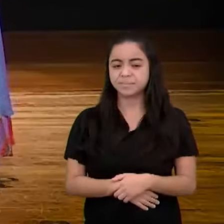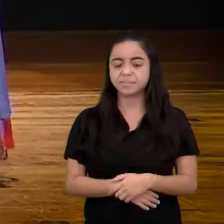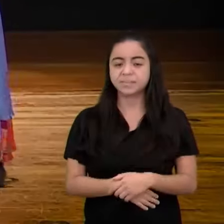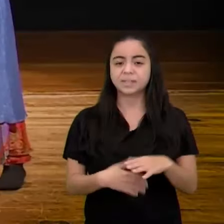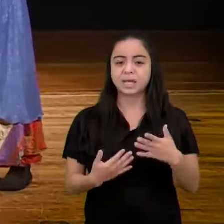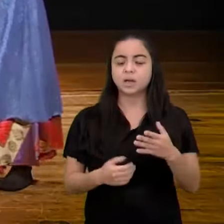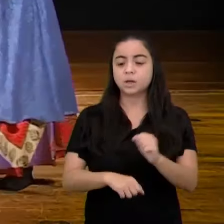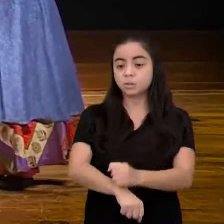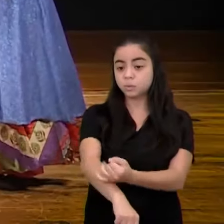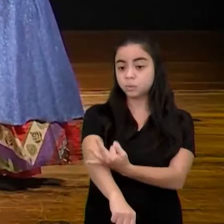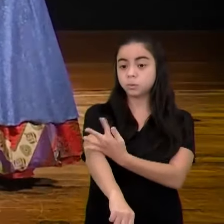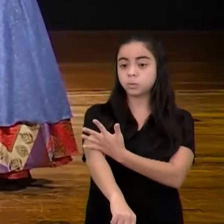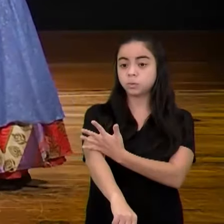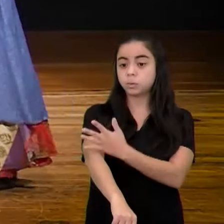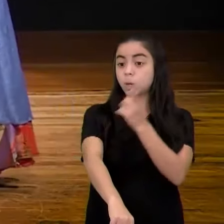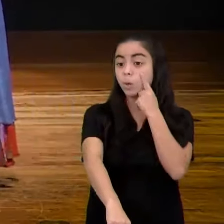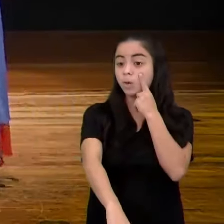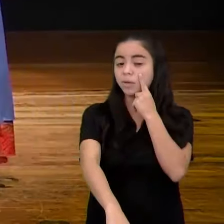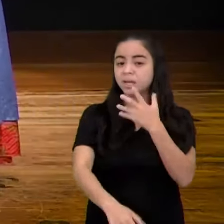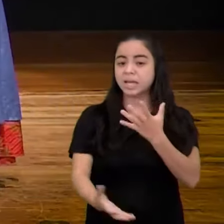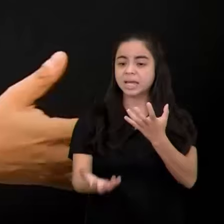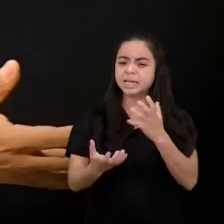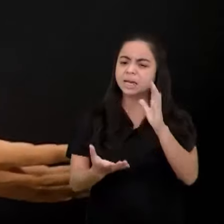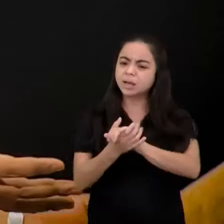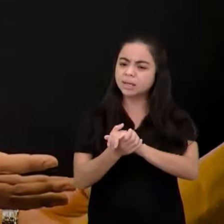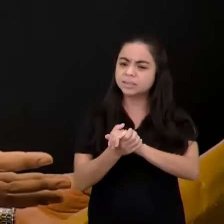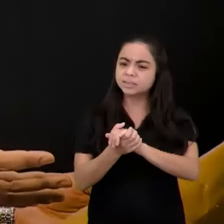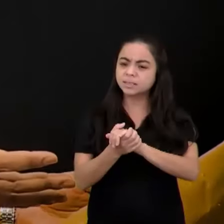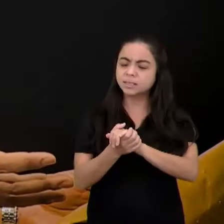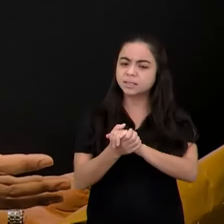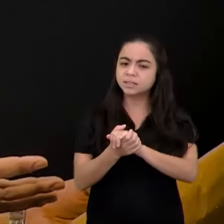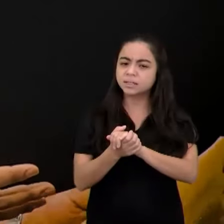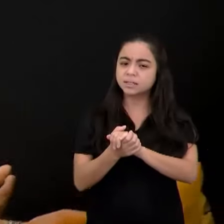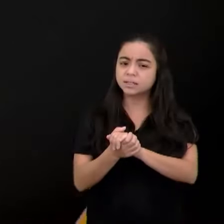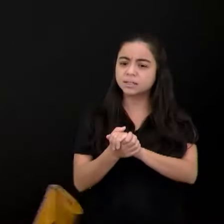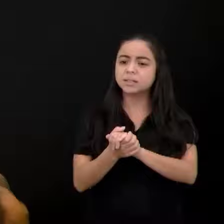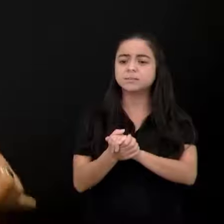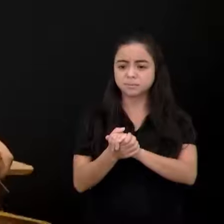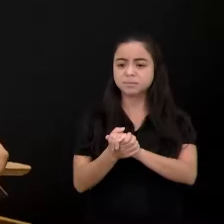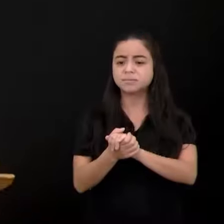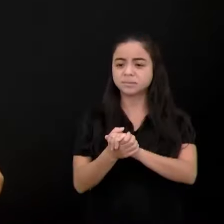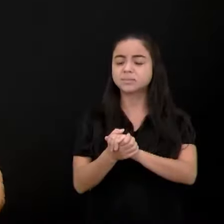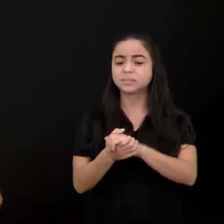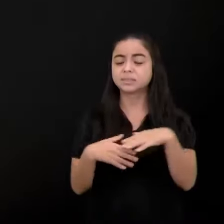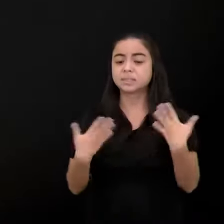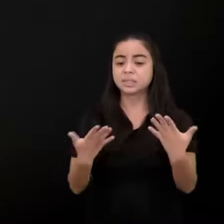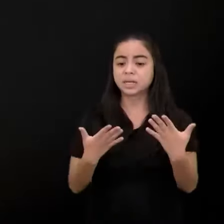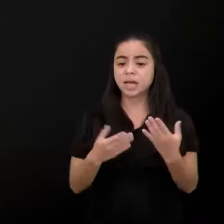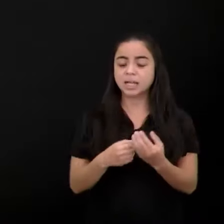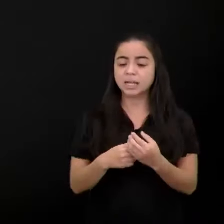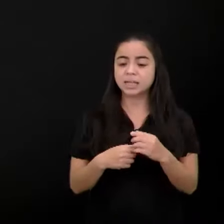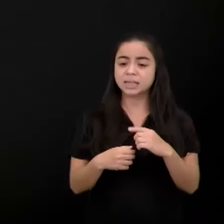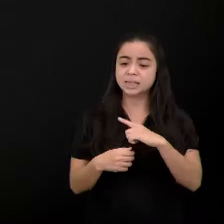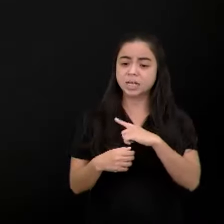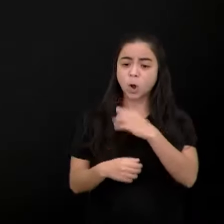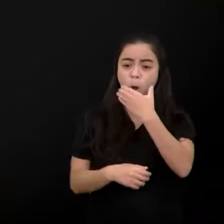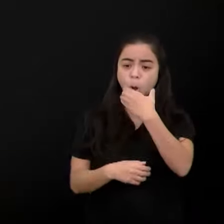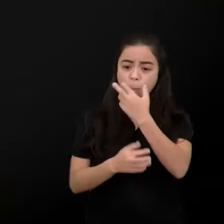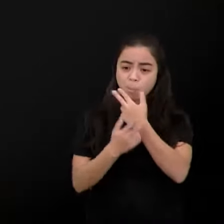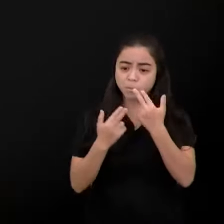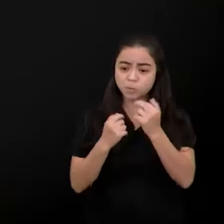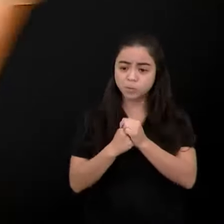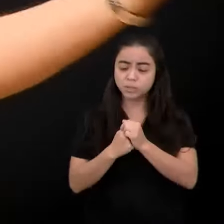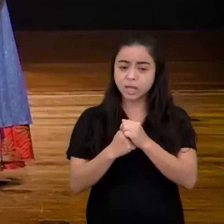Estou emocionado, veja. Veja. Quero casar contigo. Me conquistaste! Trouxe até uma pera da